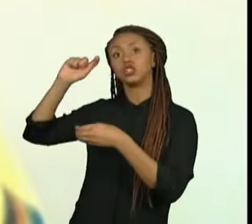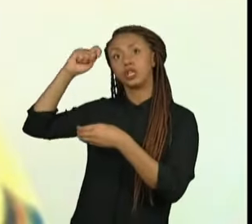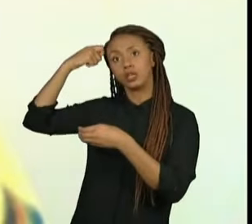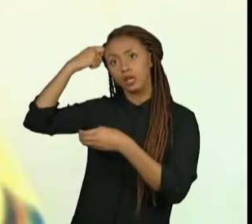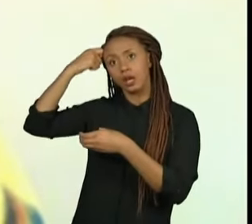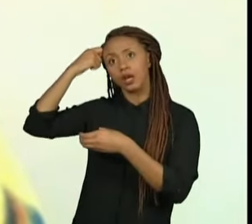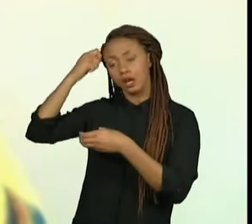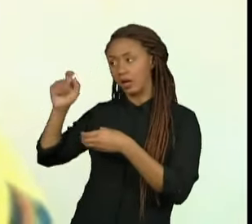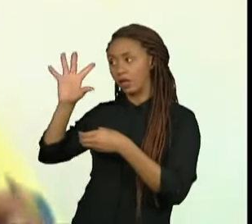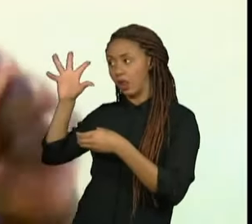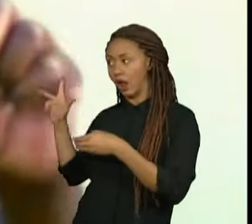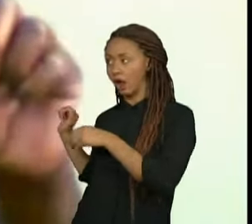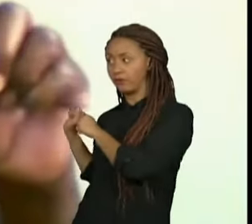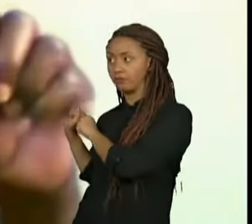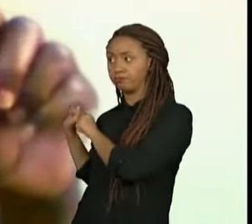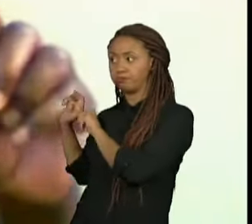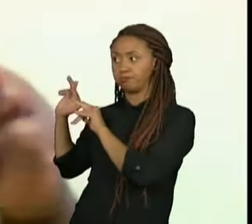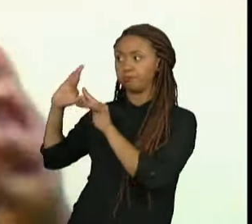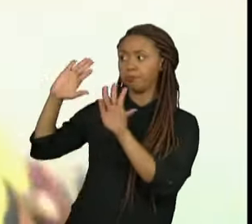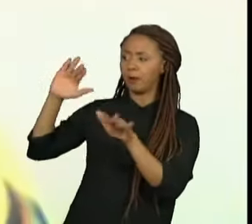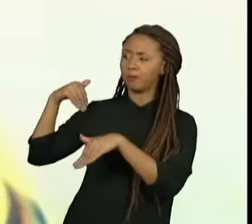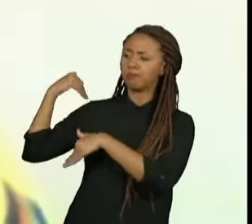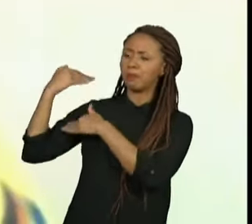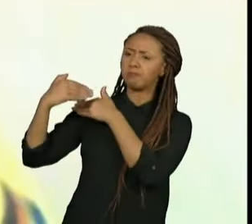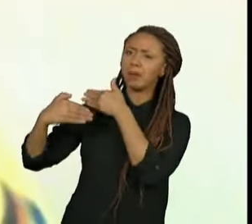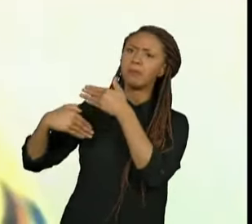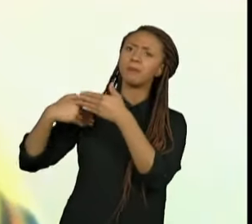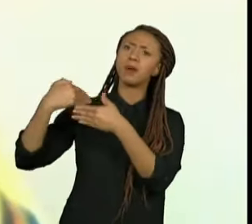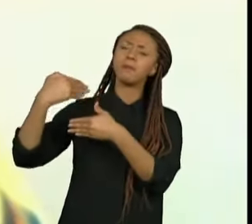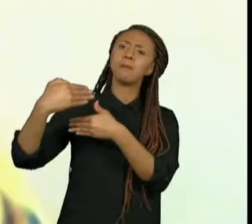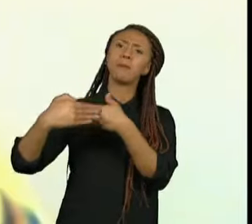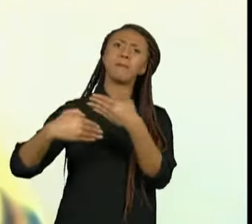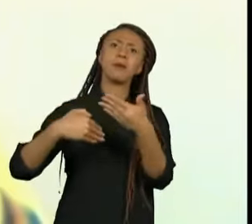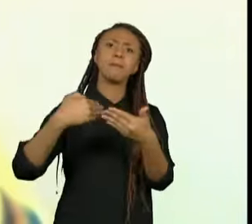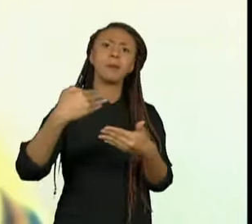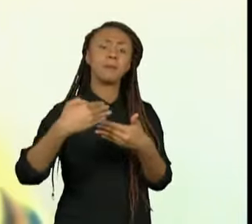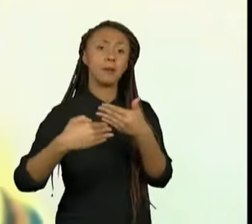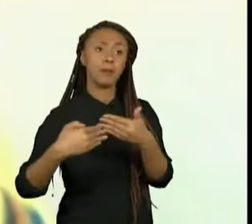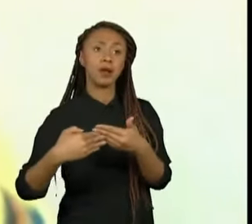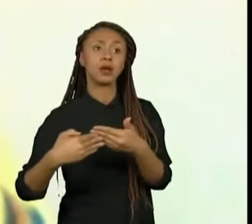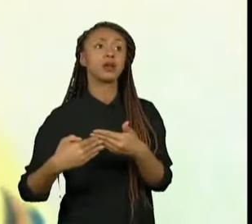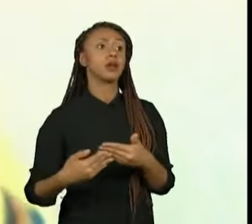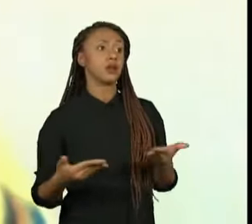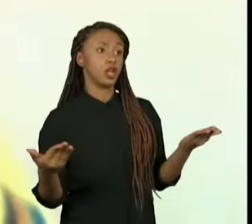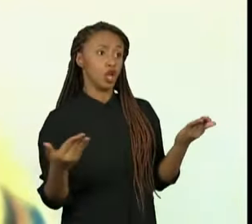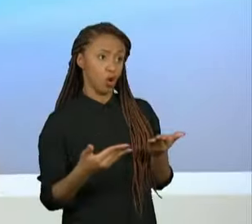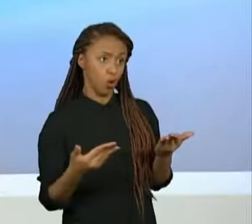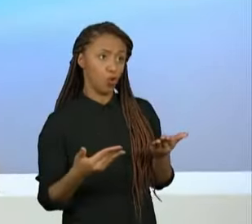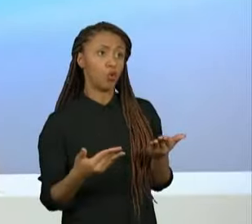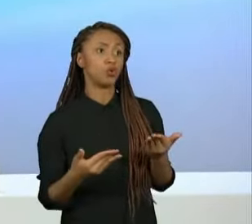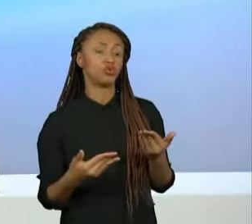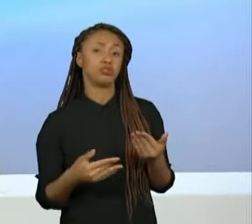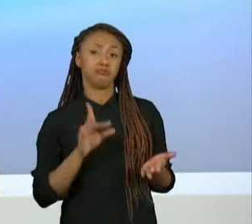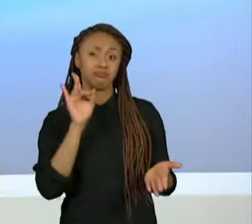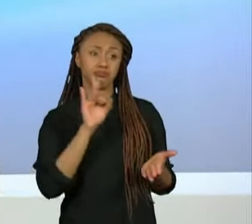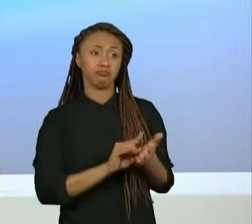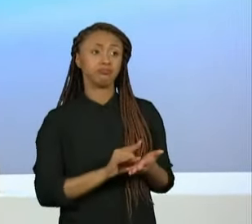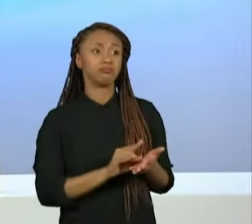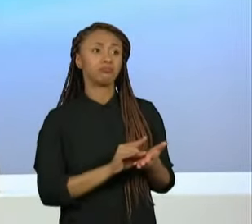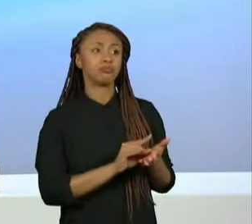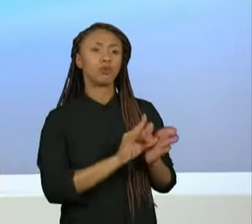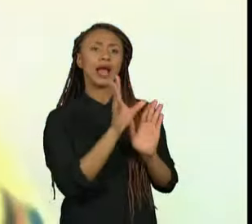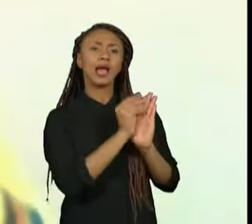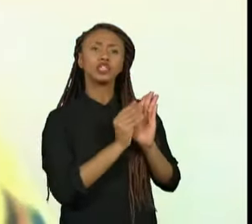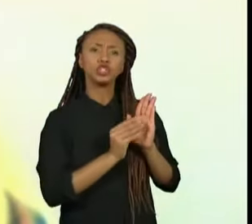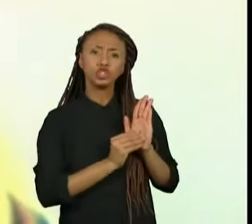comunidade afrodiaspórica, que a história como ciência é despreza. Então, eu vejo essa escrita como um